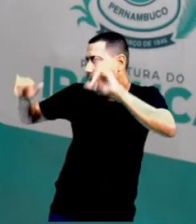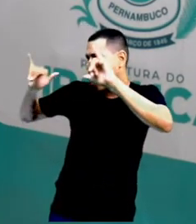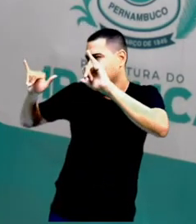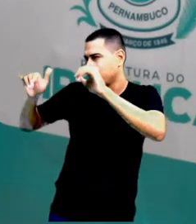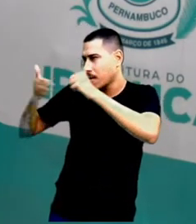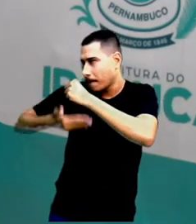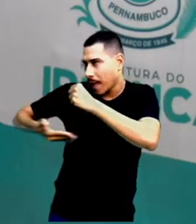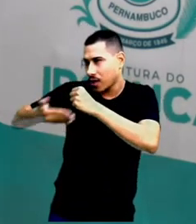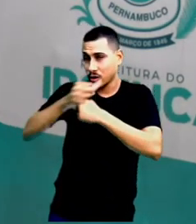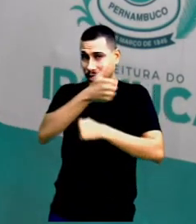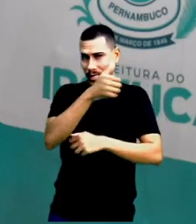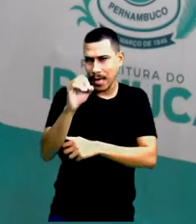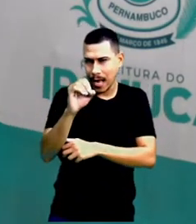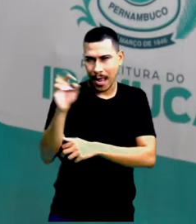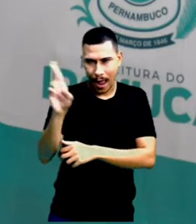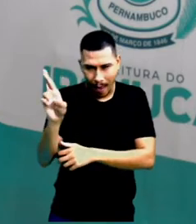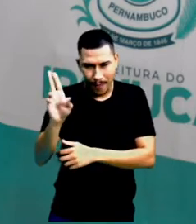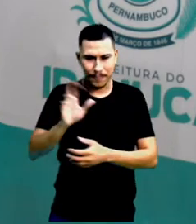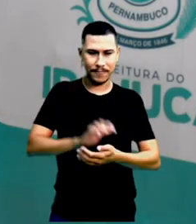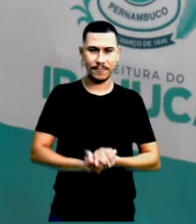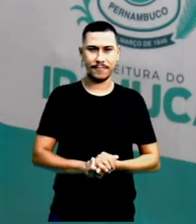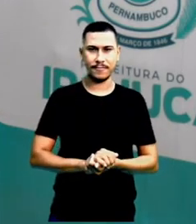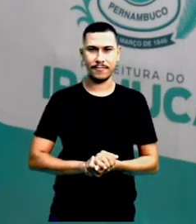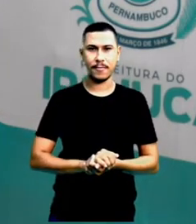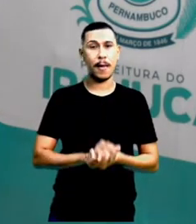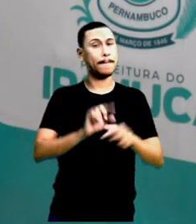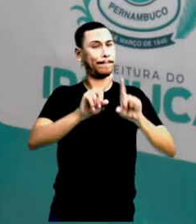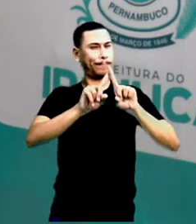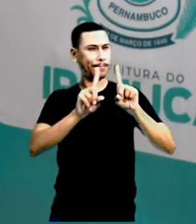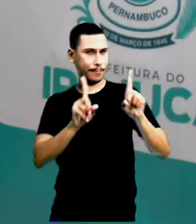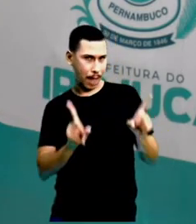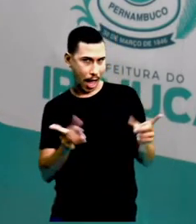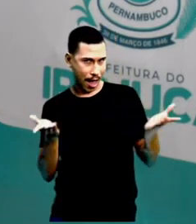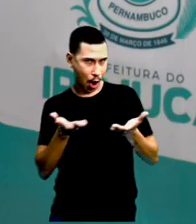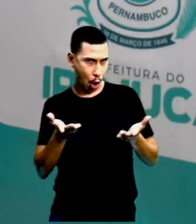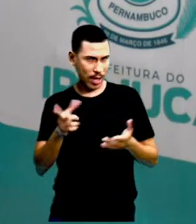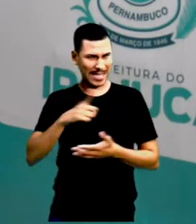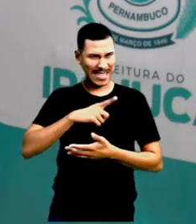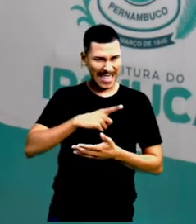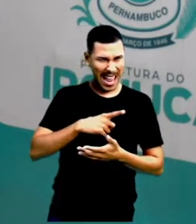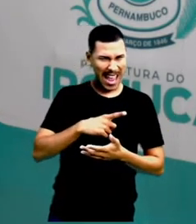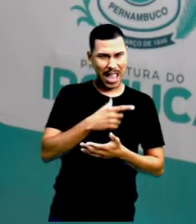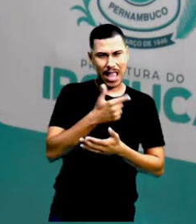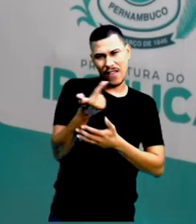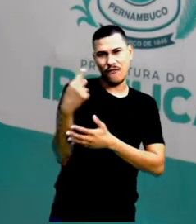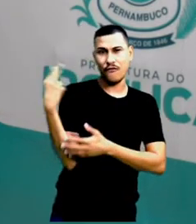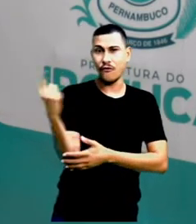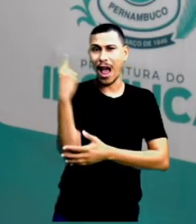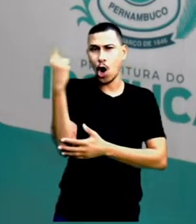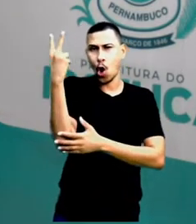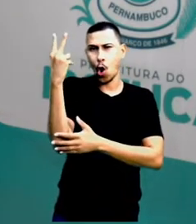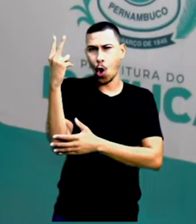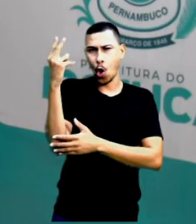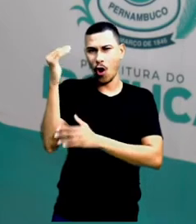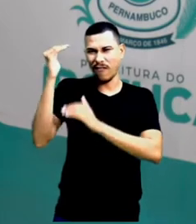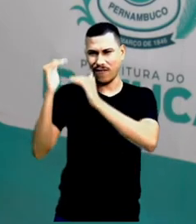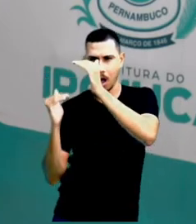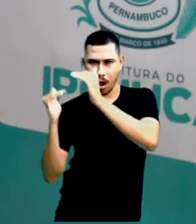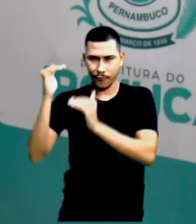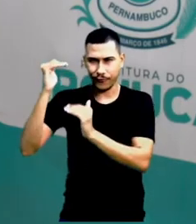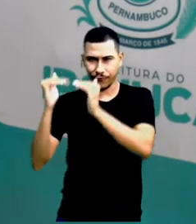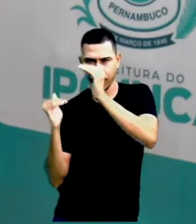básico sem reagir e só que agora tá tendo um ajuste eu vou ajuste e